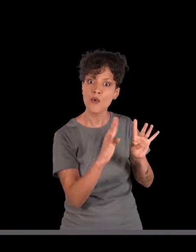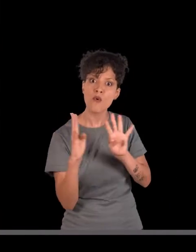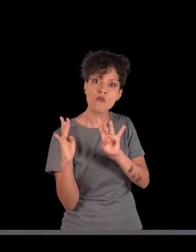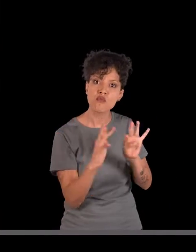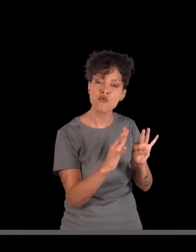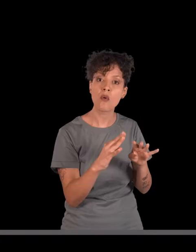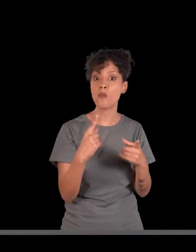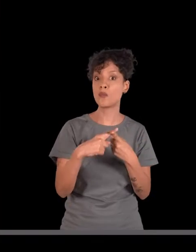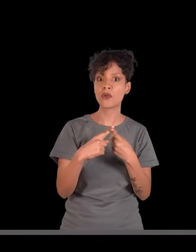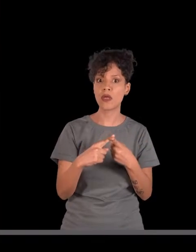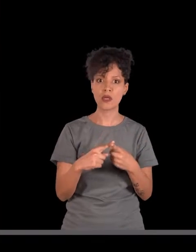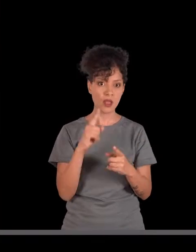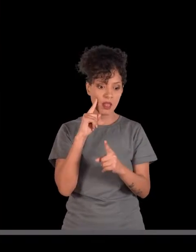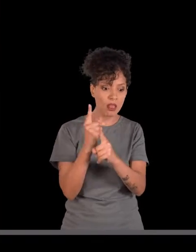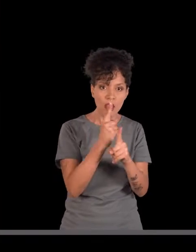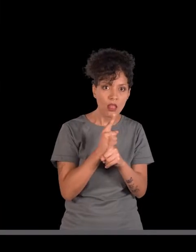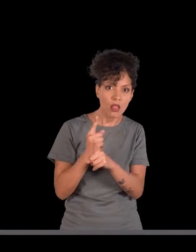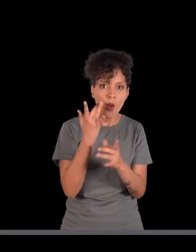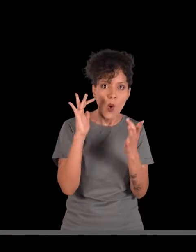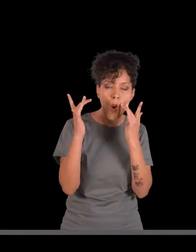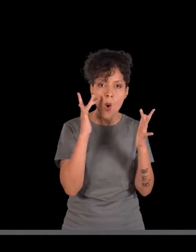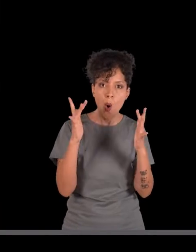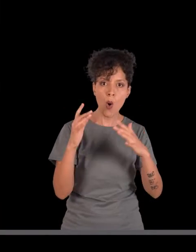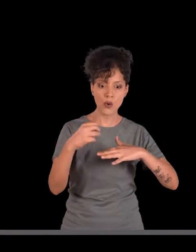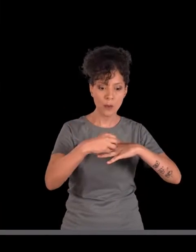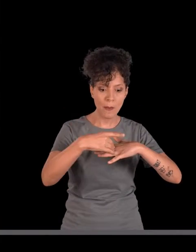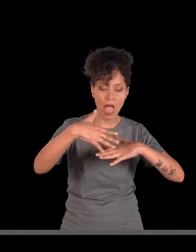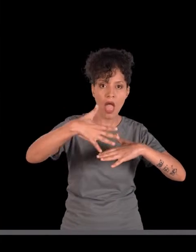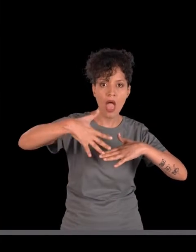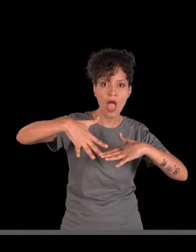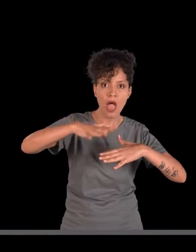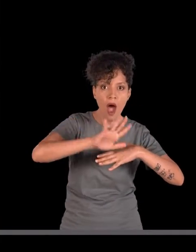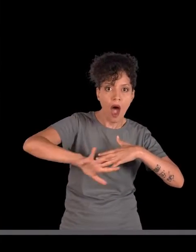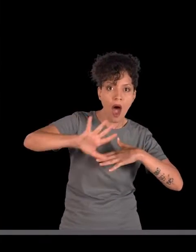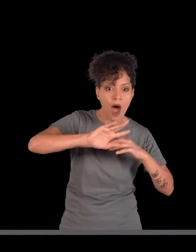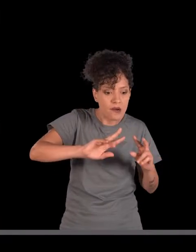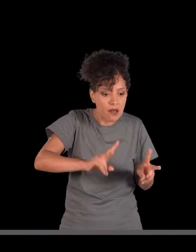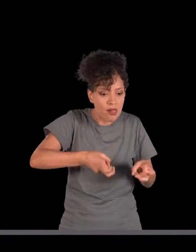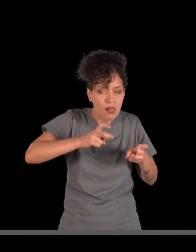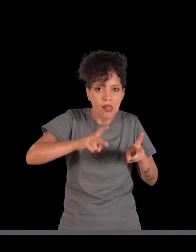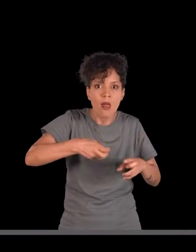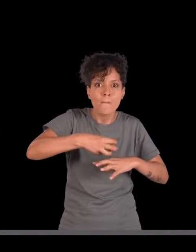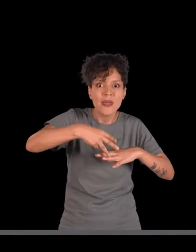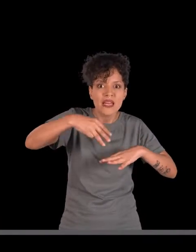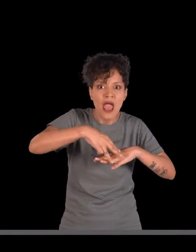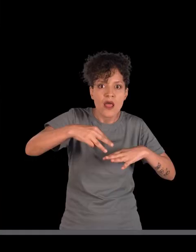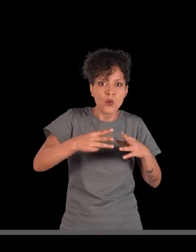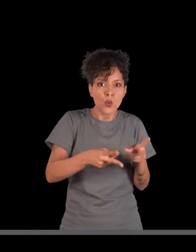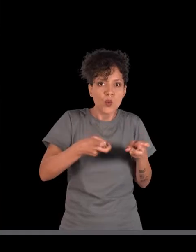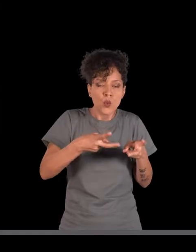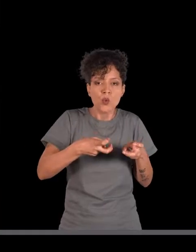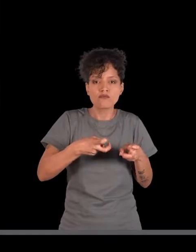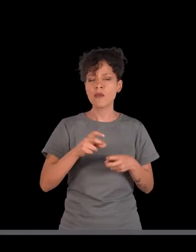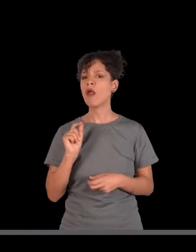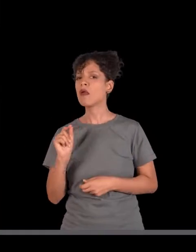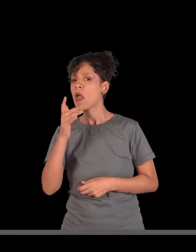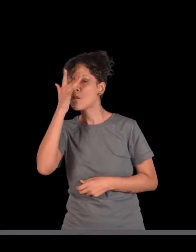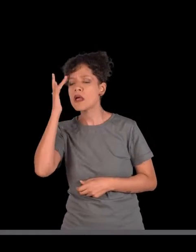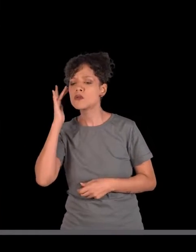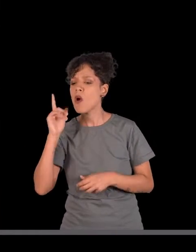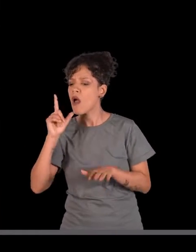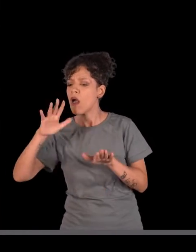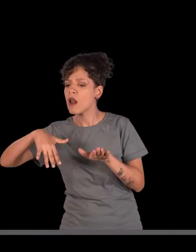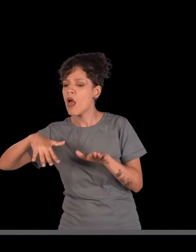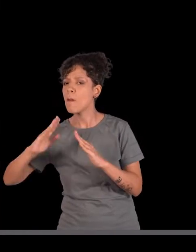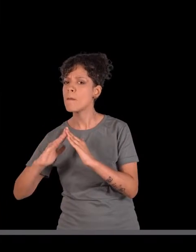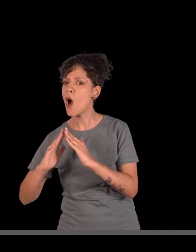a descoberta do ouro e de pedras preciosas, áreas de mineração importantes, as pessoas que estavam no